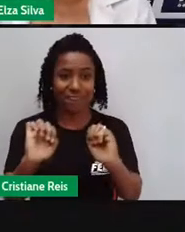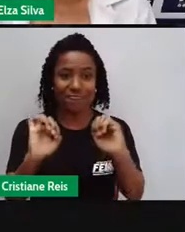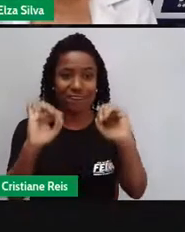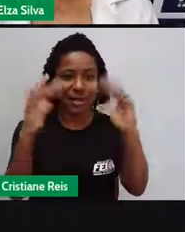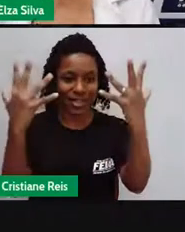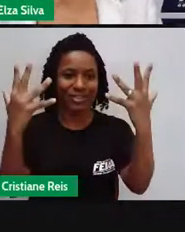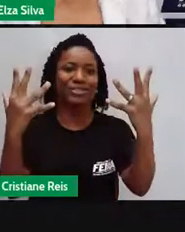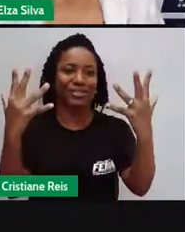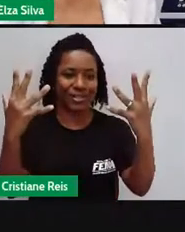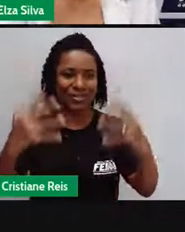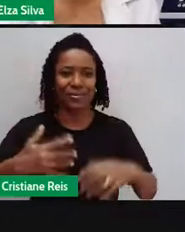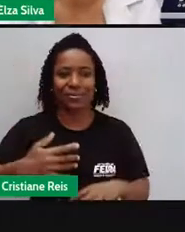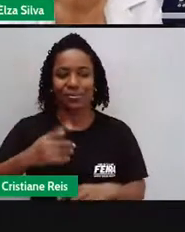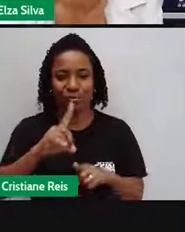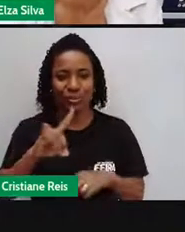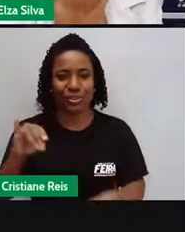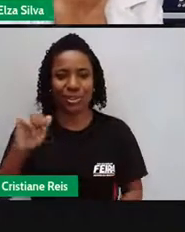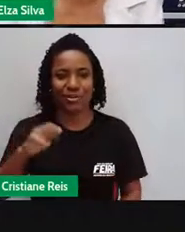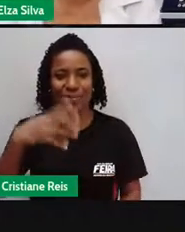artifício.